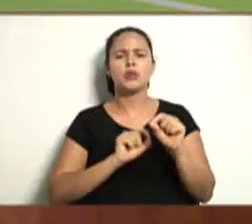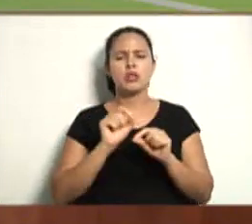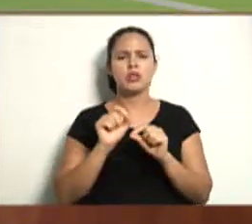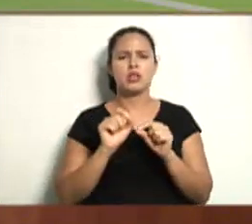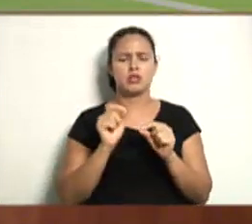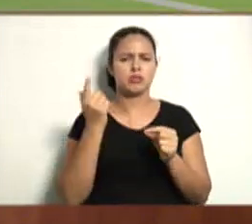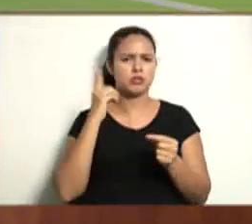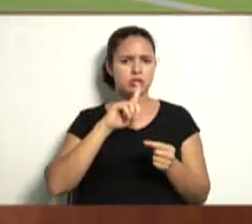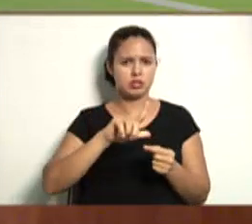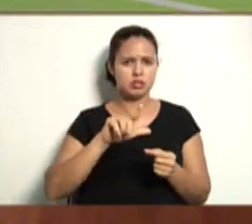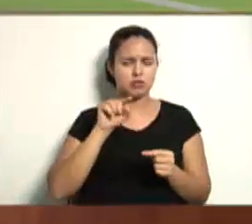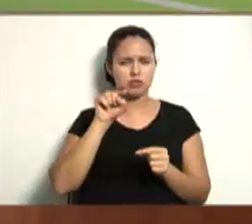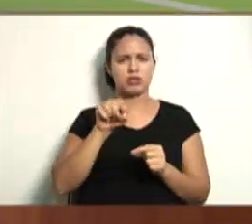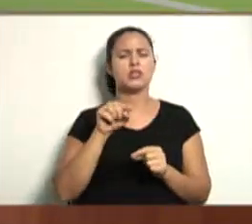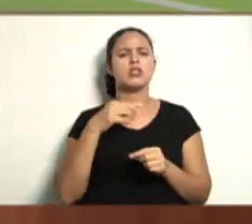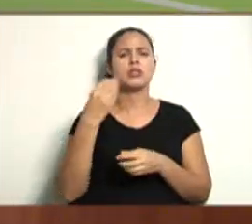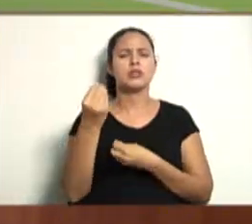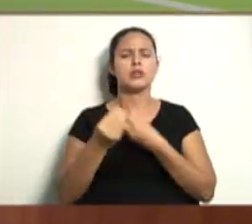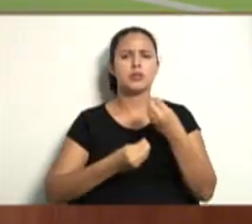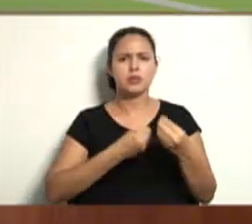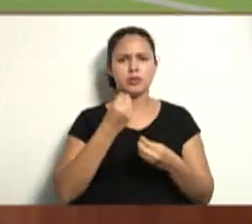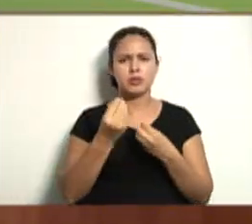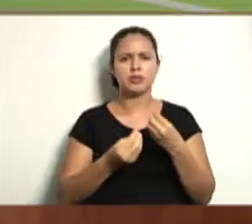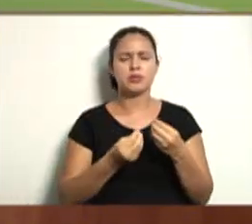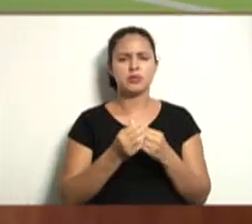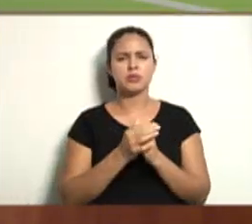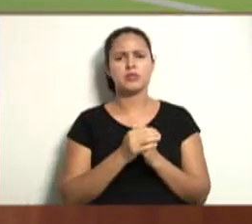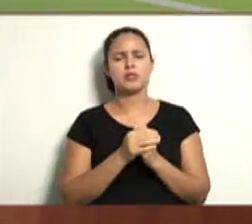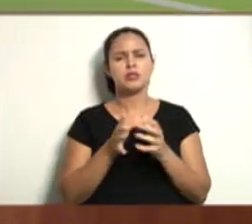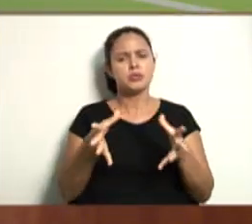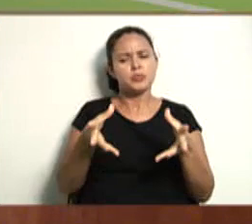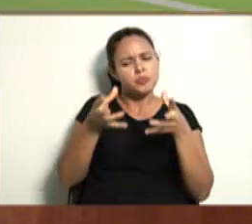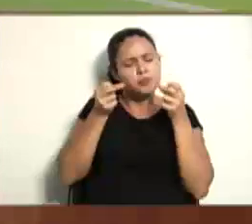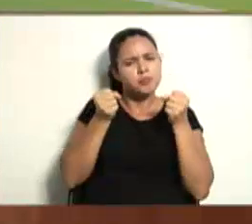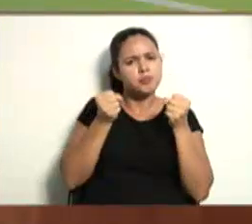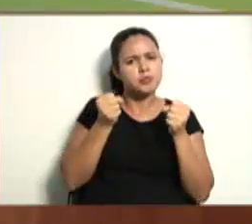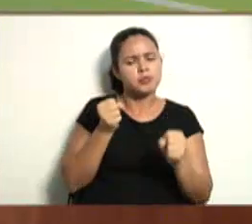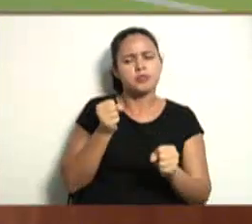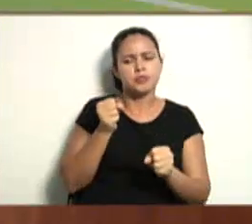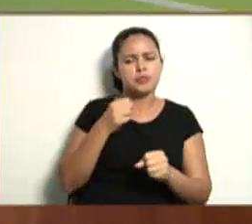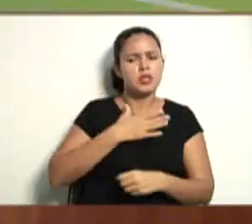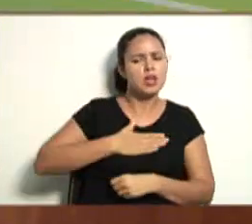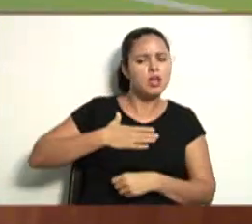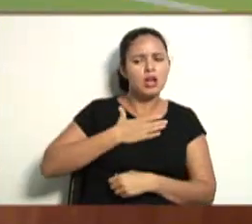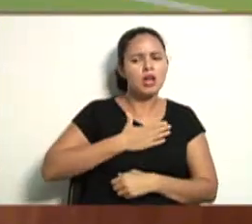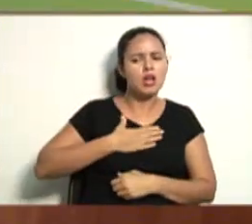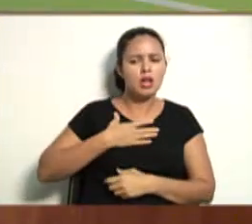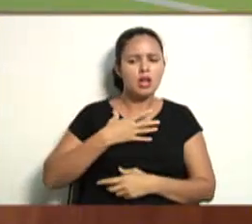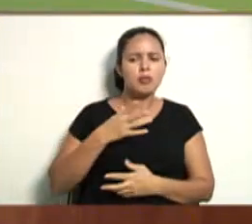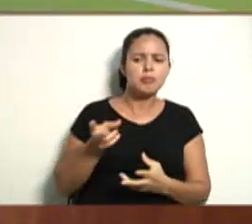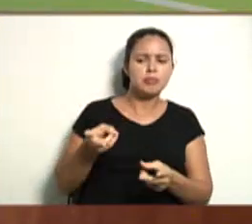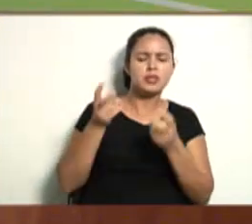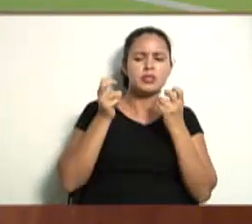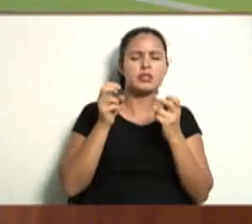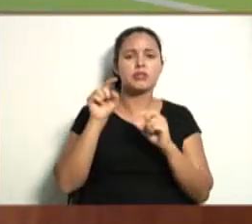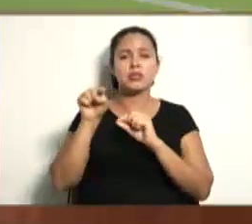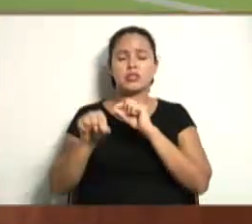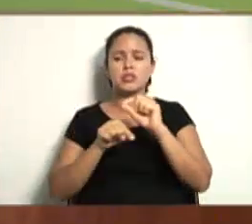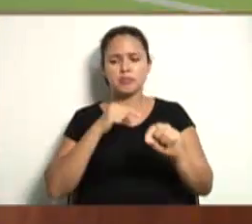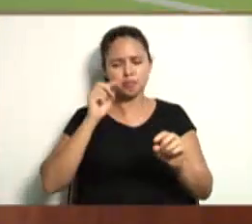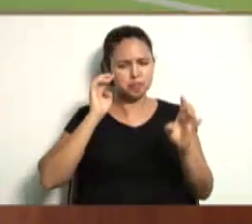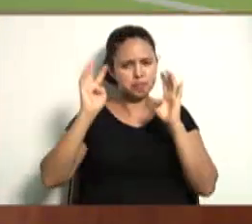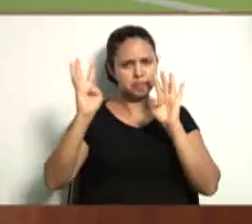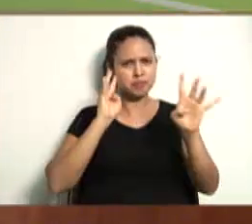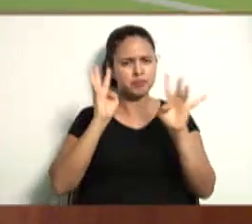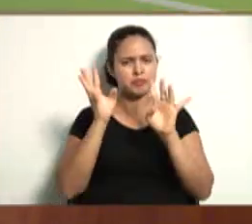bom aí com vocês. Queremos sugar, também queremos apreciar, saborear as